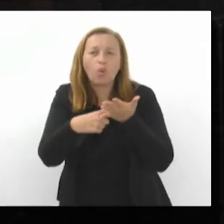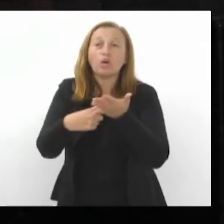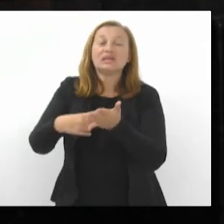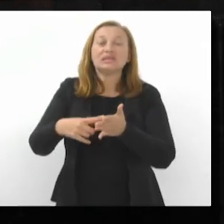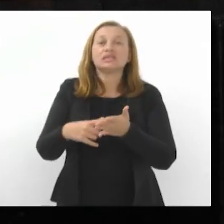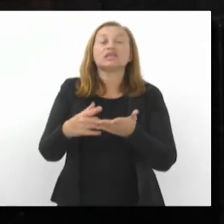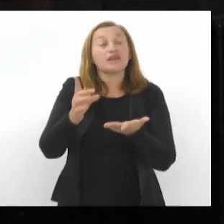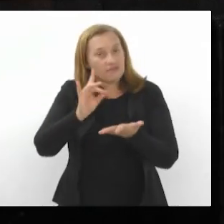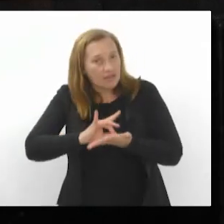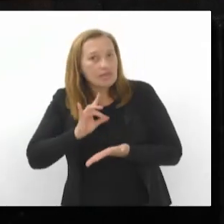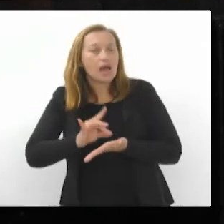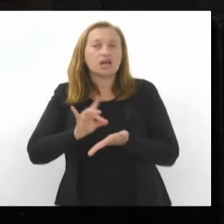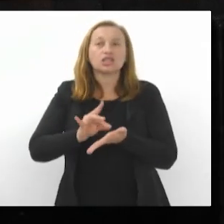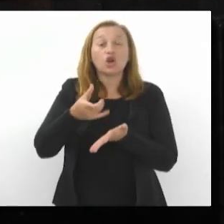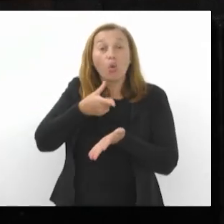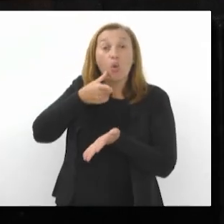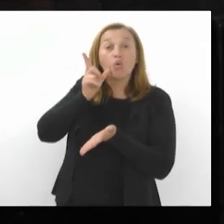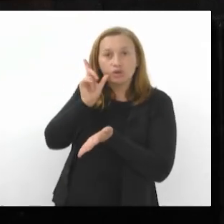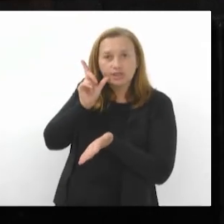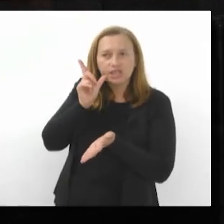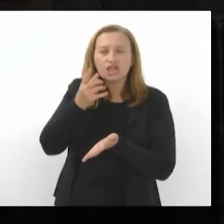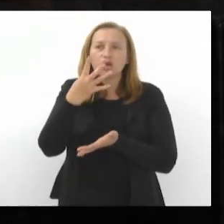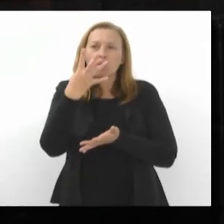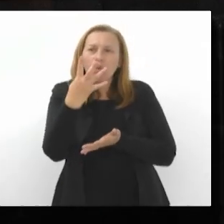Tanto é verdade que ontem